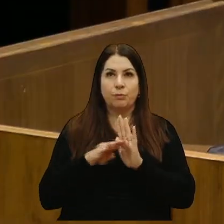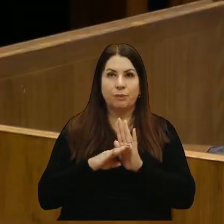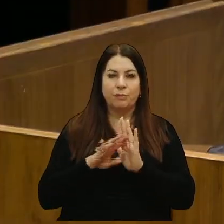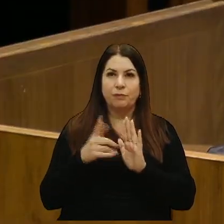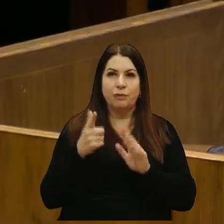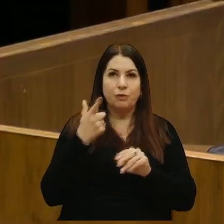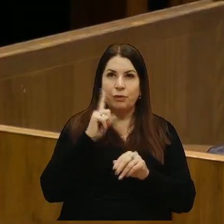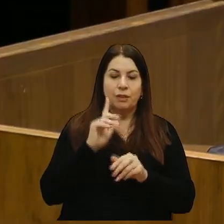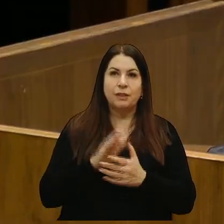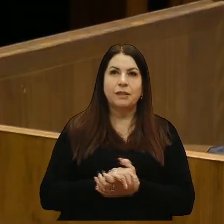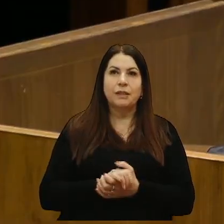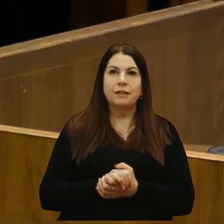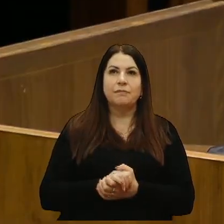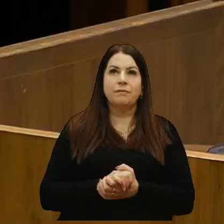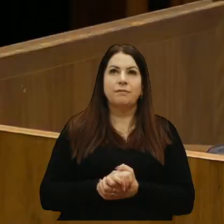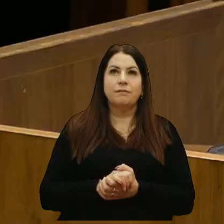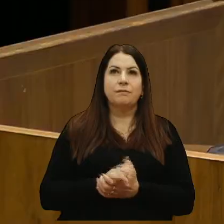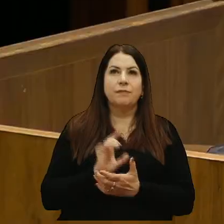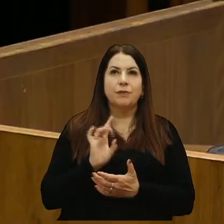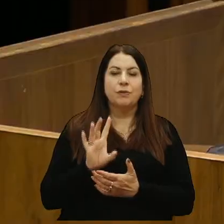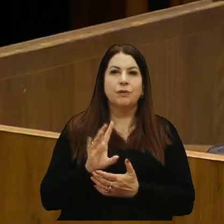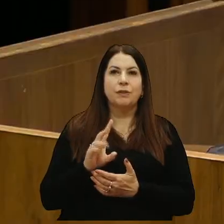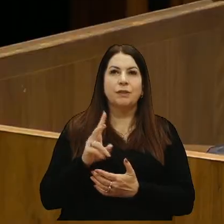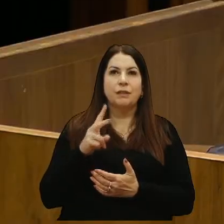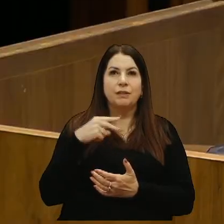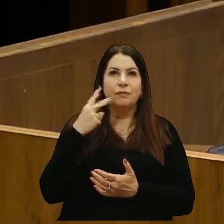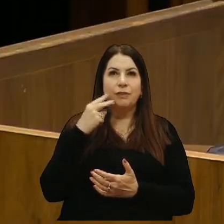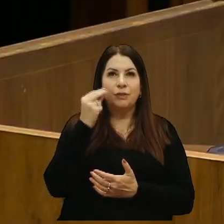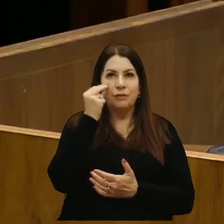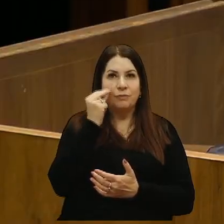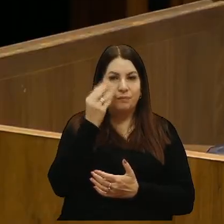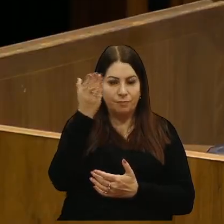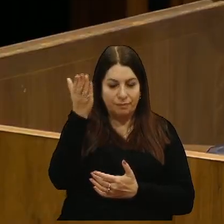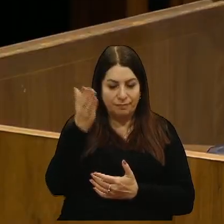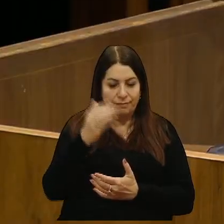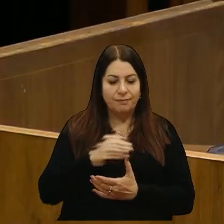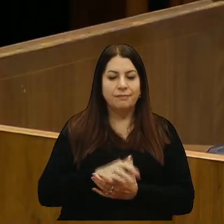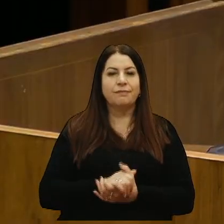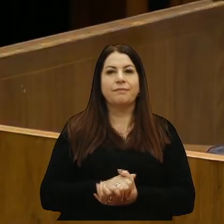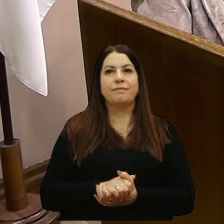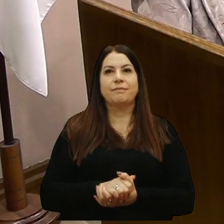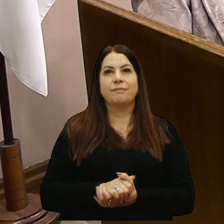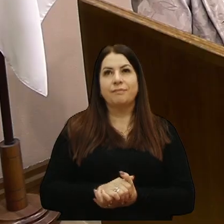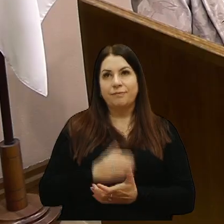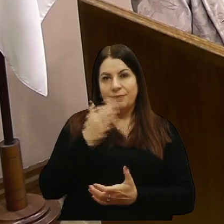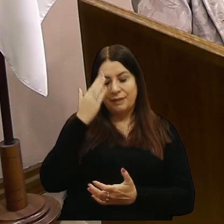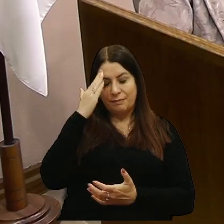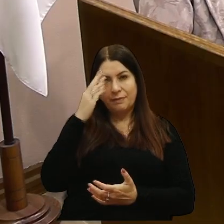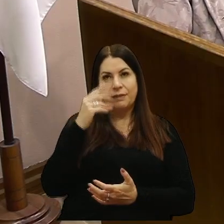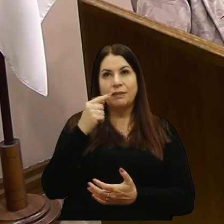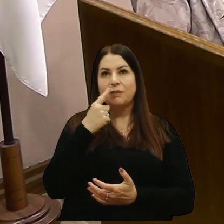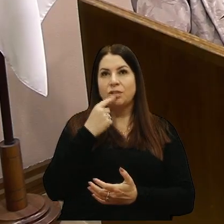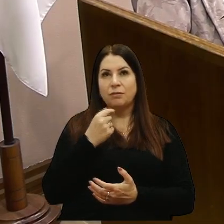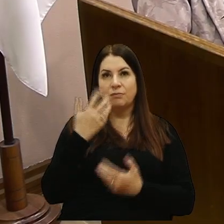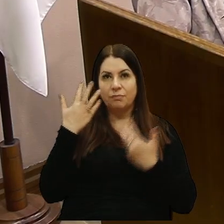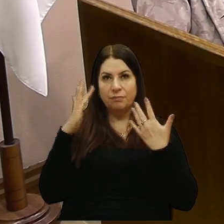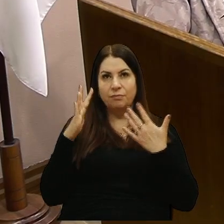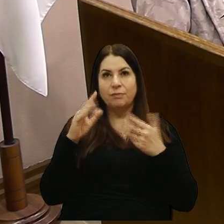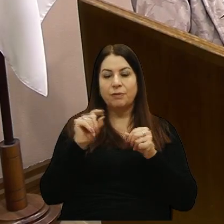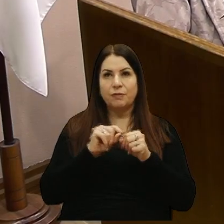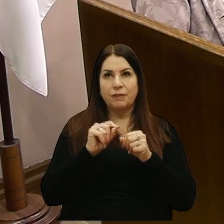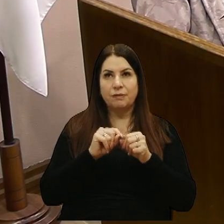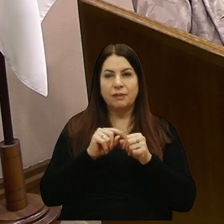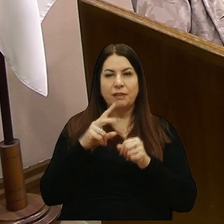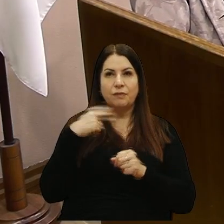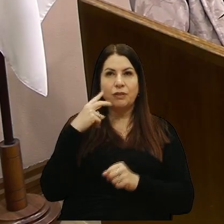não vou poder. Apenas, tá, vereador Libardi? Vou lhe dar a sua parte. Obrigado pela gentileza, vereadora Rosa. Eu queria parabenizar a senhora pela realização do